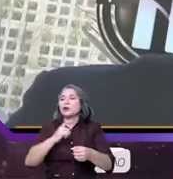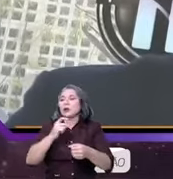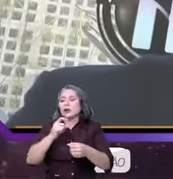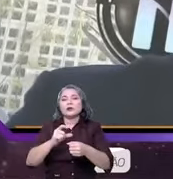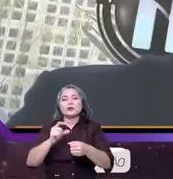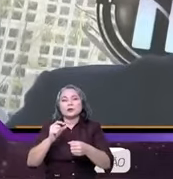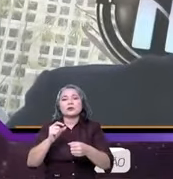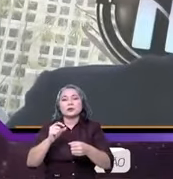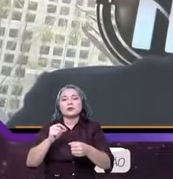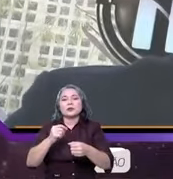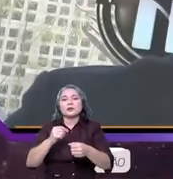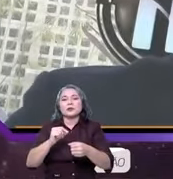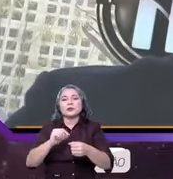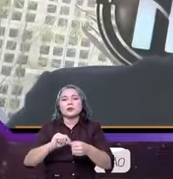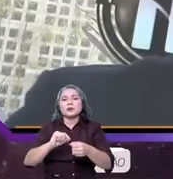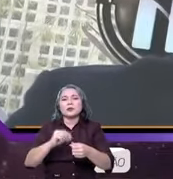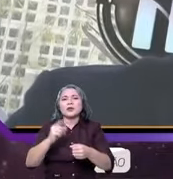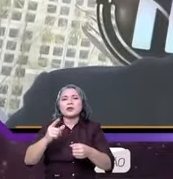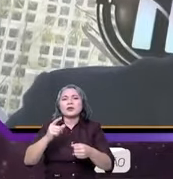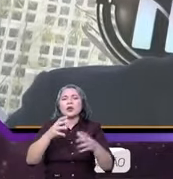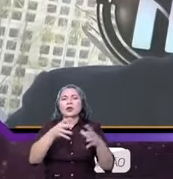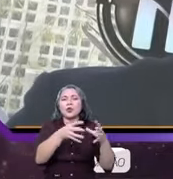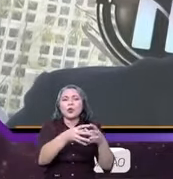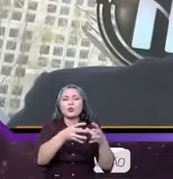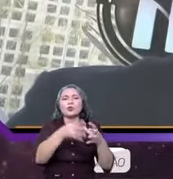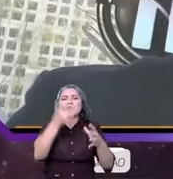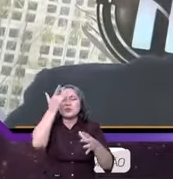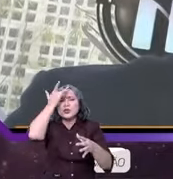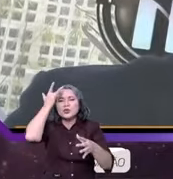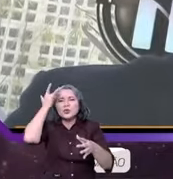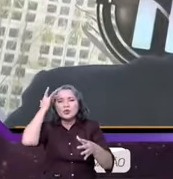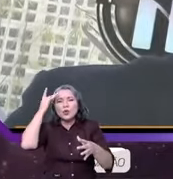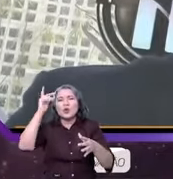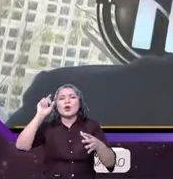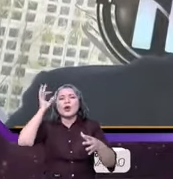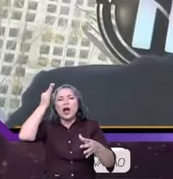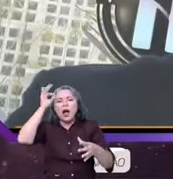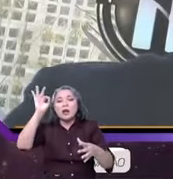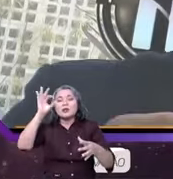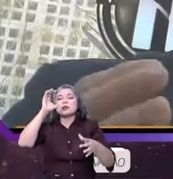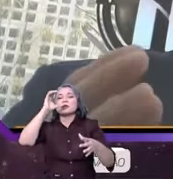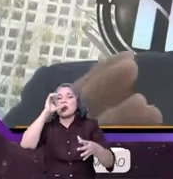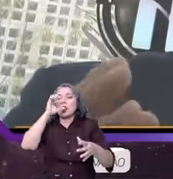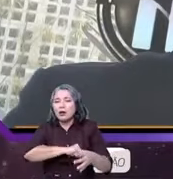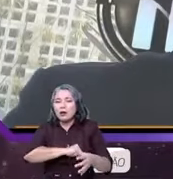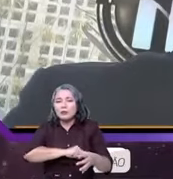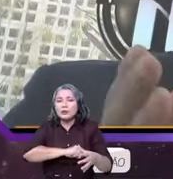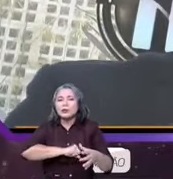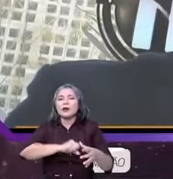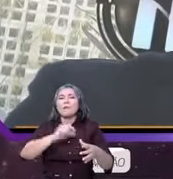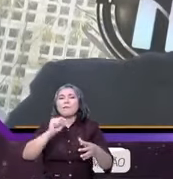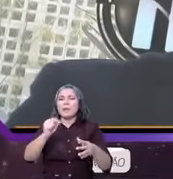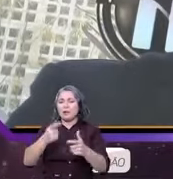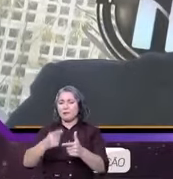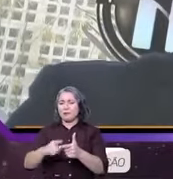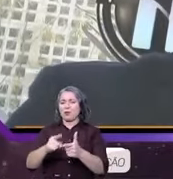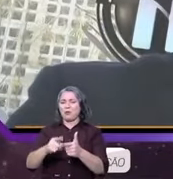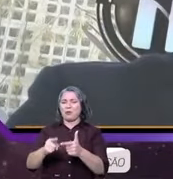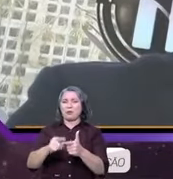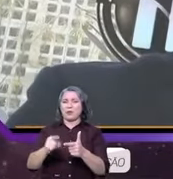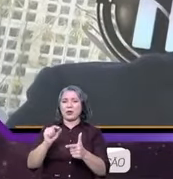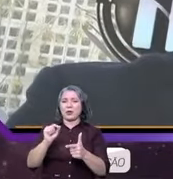que possam tomar decisões muito ágeis e muito rápidas para problemas que podem